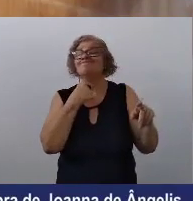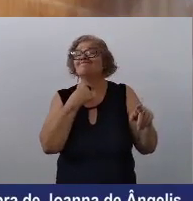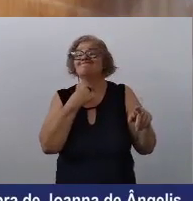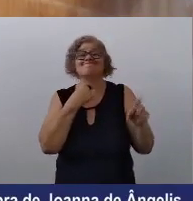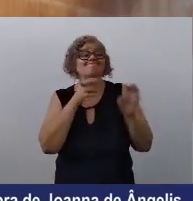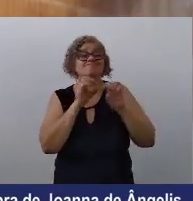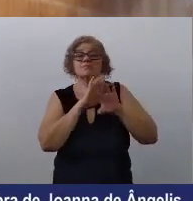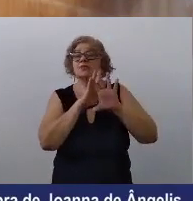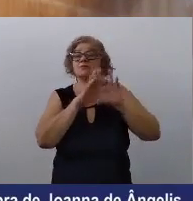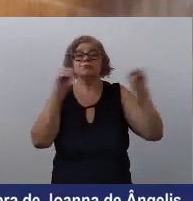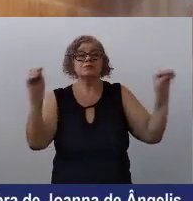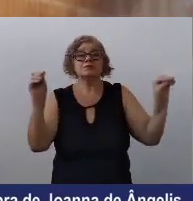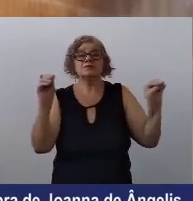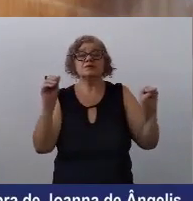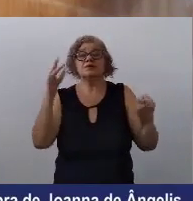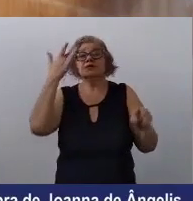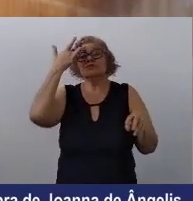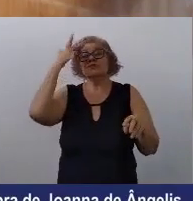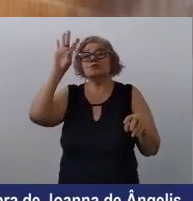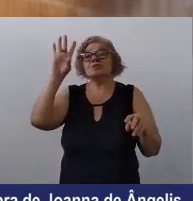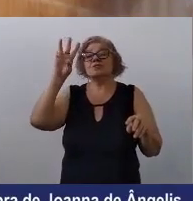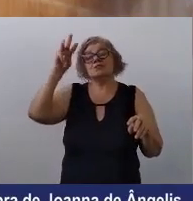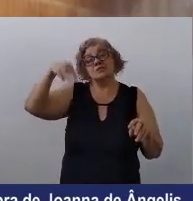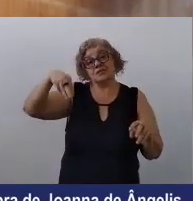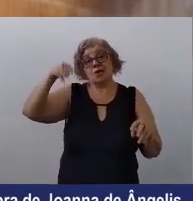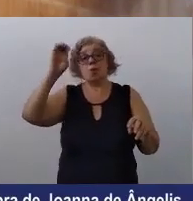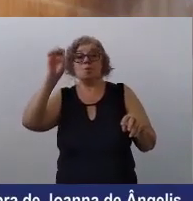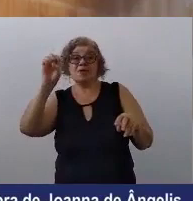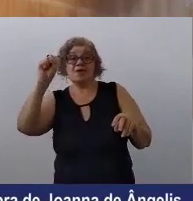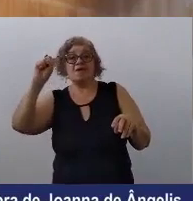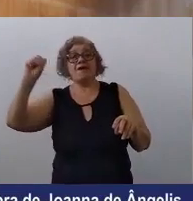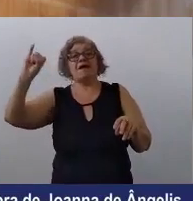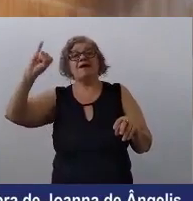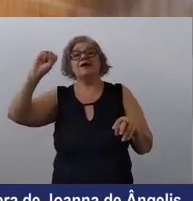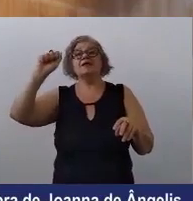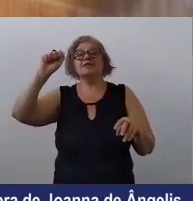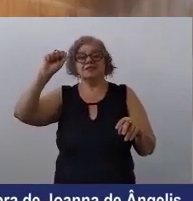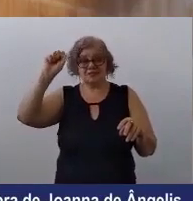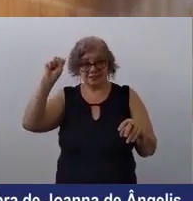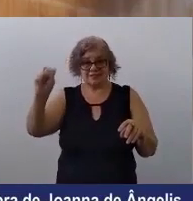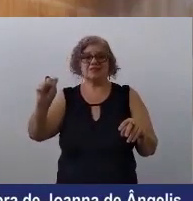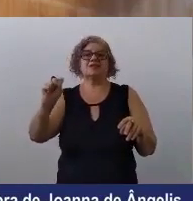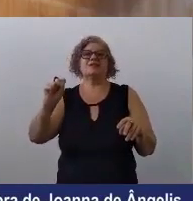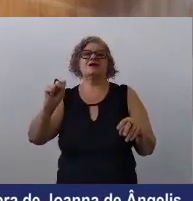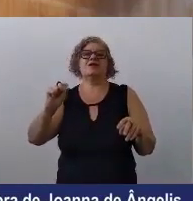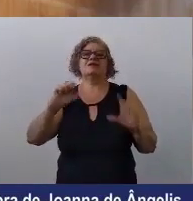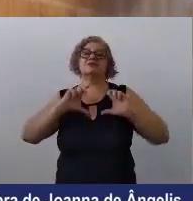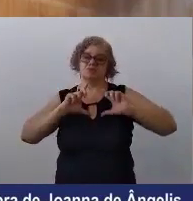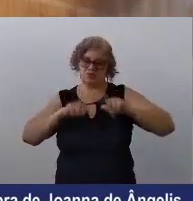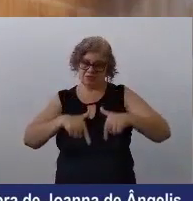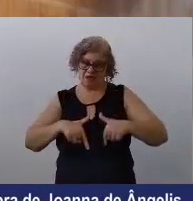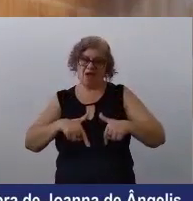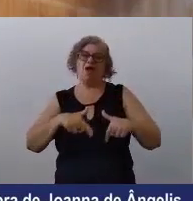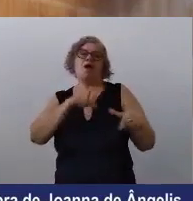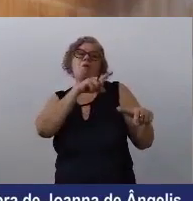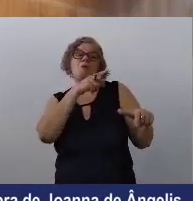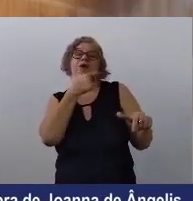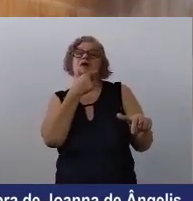Não sabia dizer se era o profeta, se era o Messias de Israel, mas sabia dizer que aquele